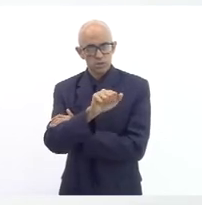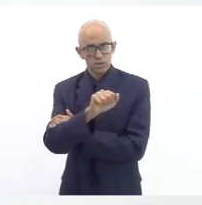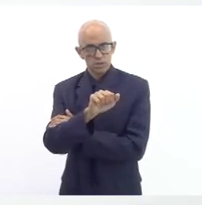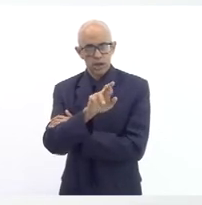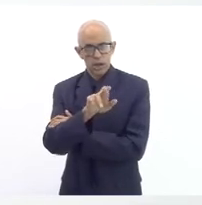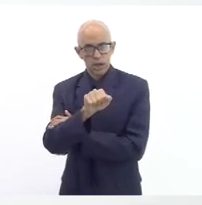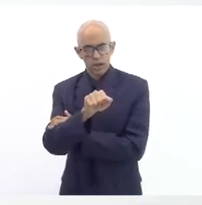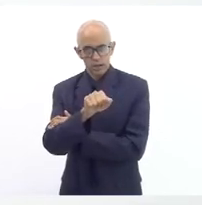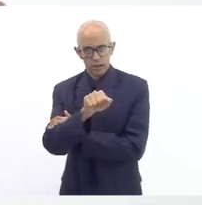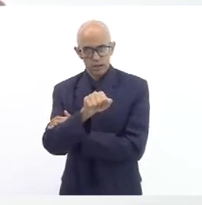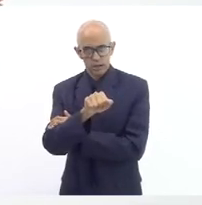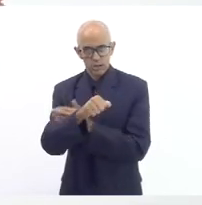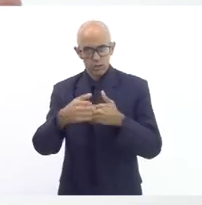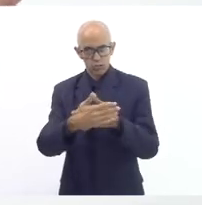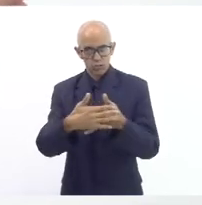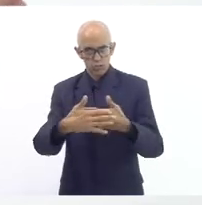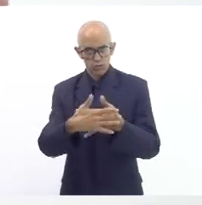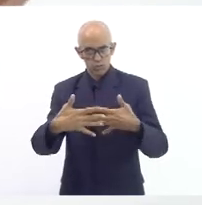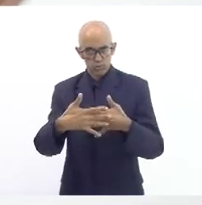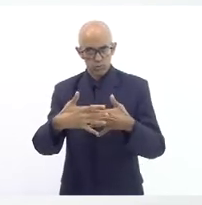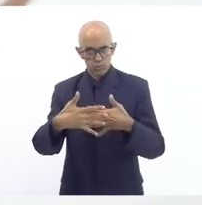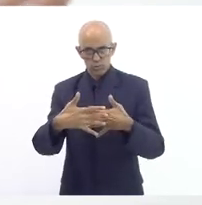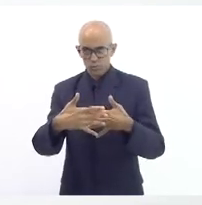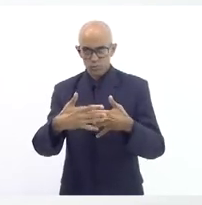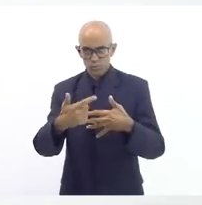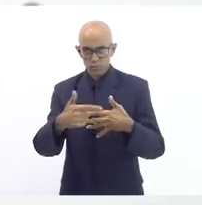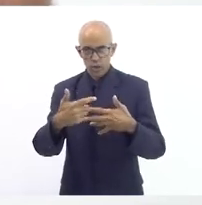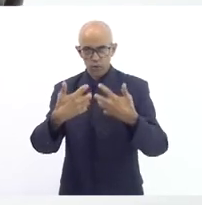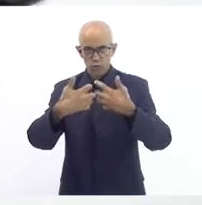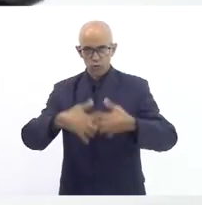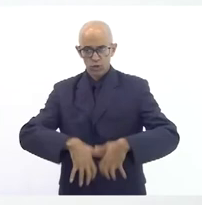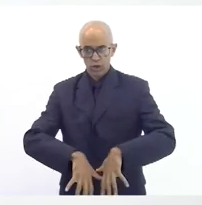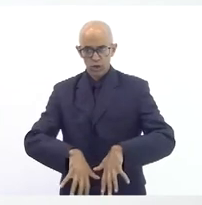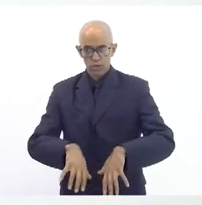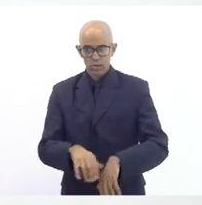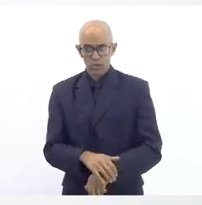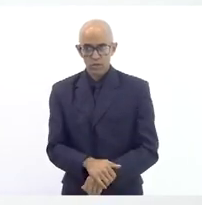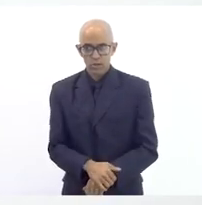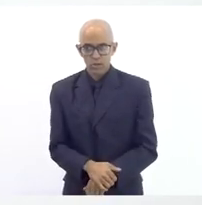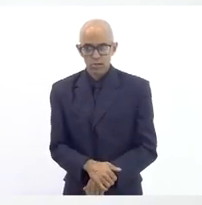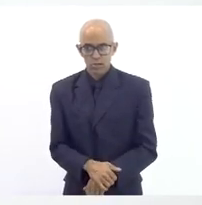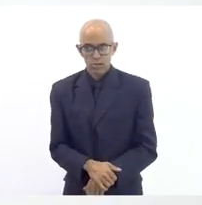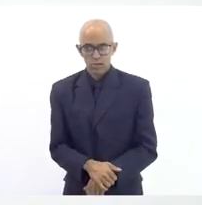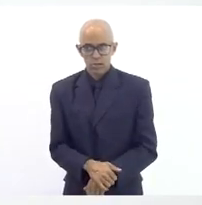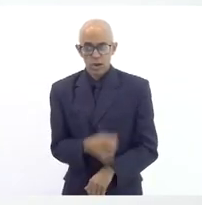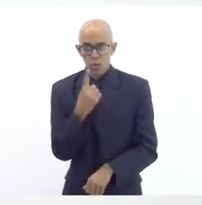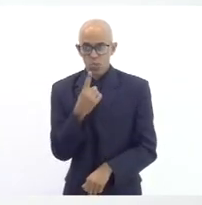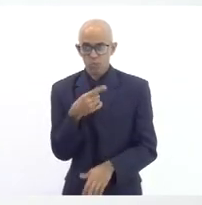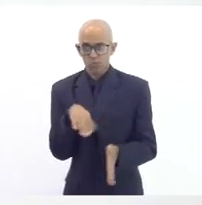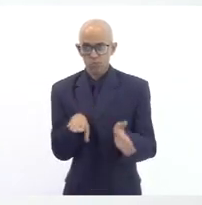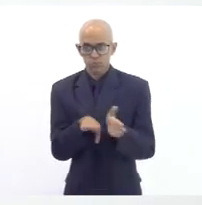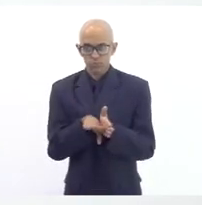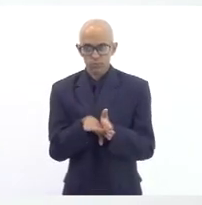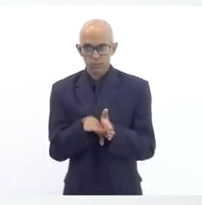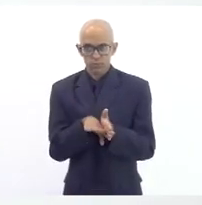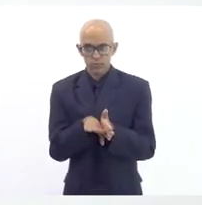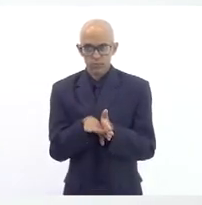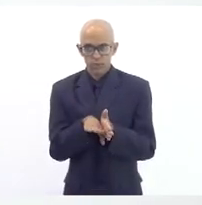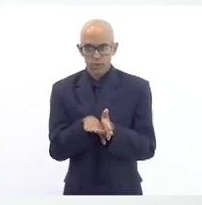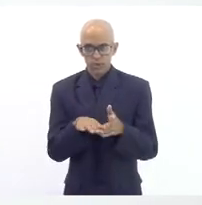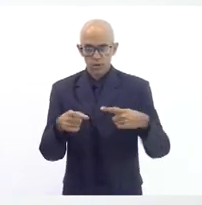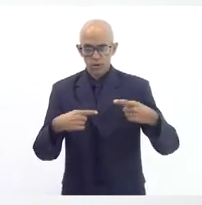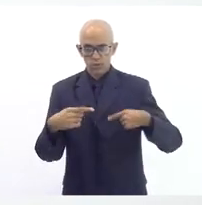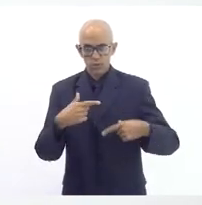do Rio de Janeiro, as estações sequer funcionam, estão abertas ao público. É uma estação do outro lado da Presidente Vargas. Isso deveria ser competência da